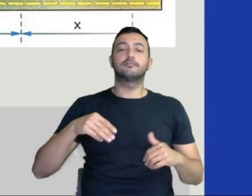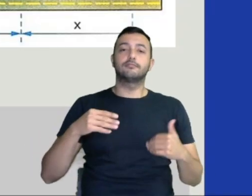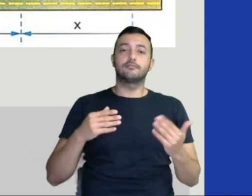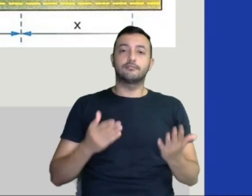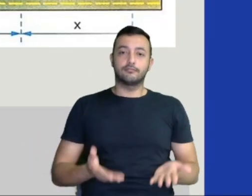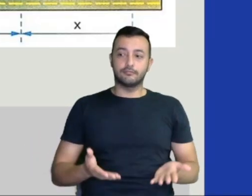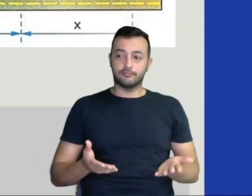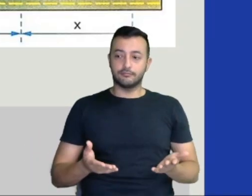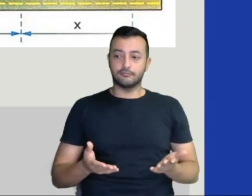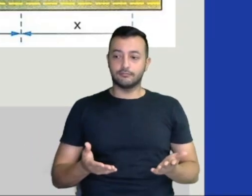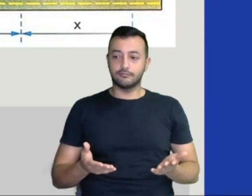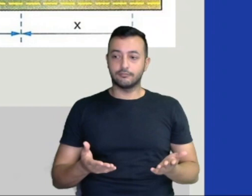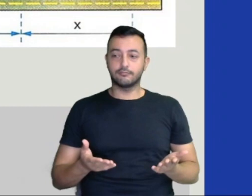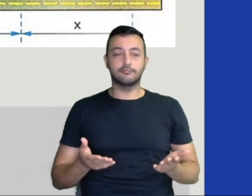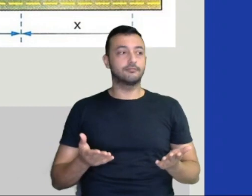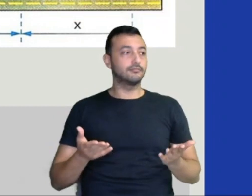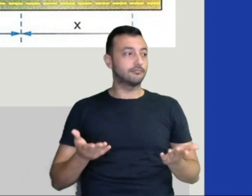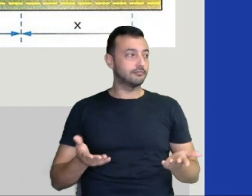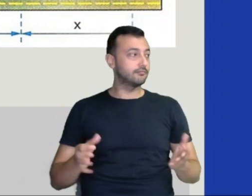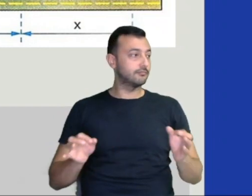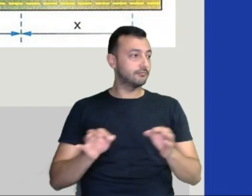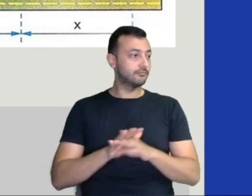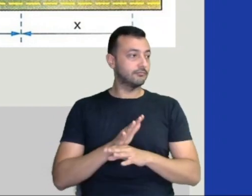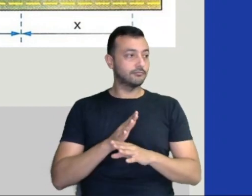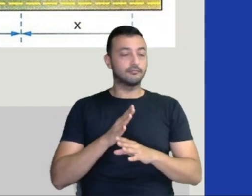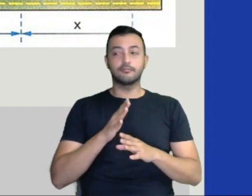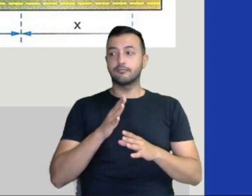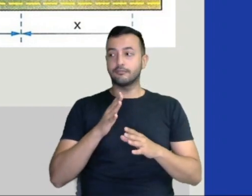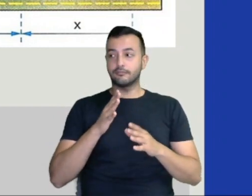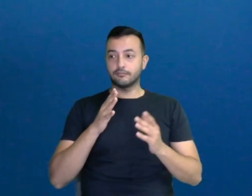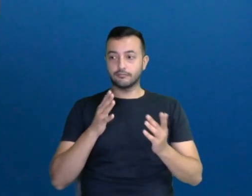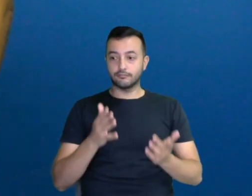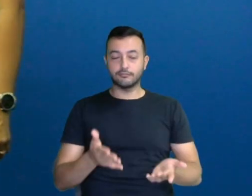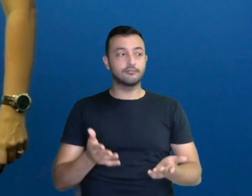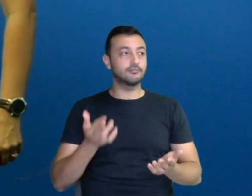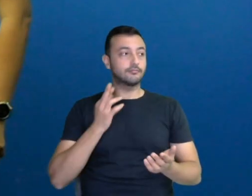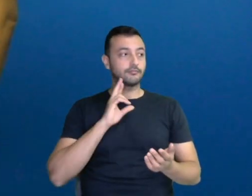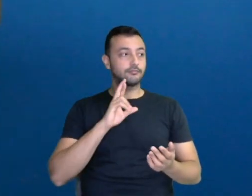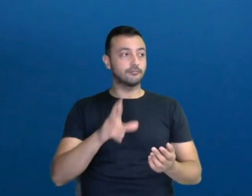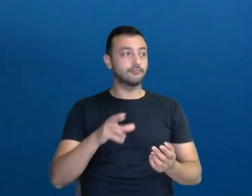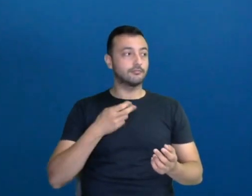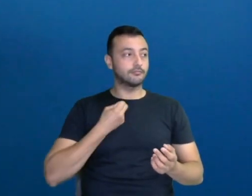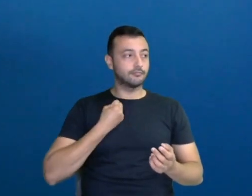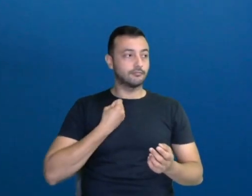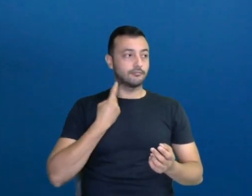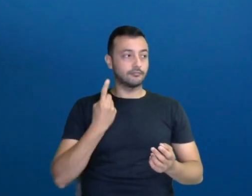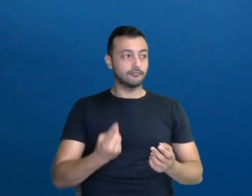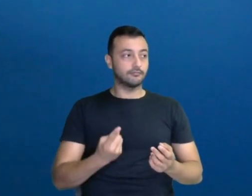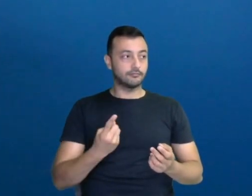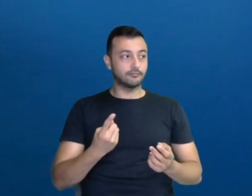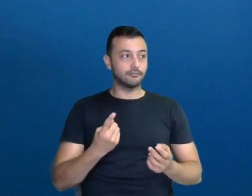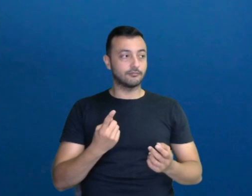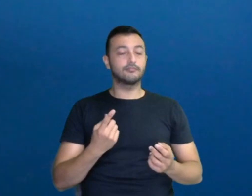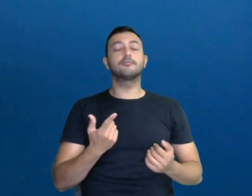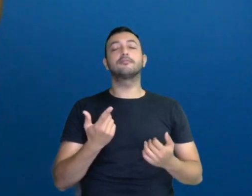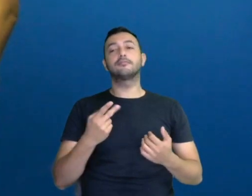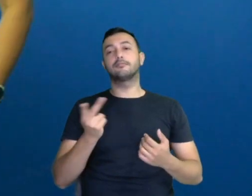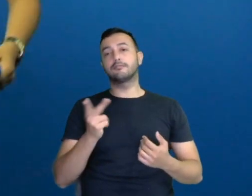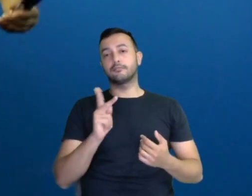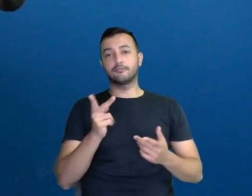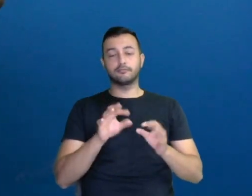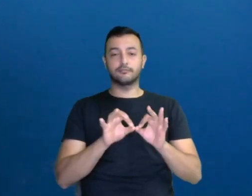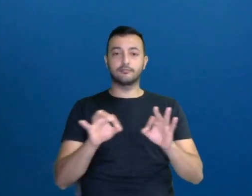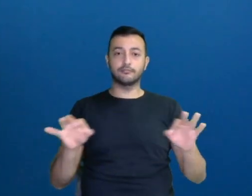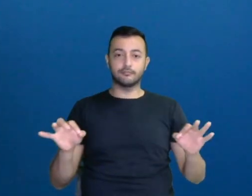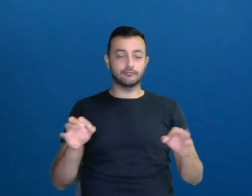aí, a gente acabou chegando, né, na resposta da questão número 1. Essa distância aqui entre as duas